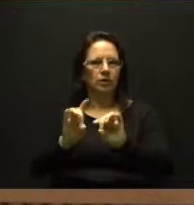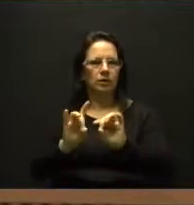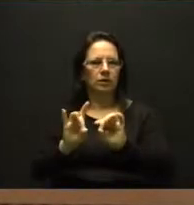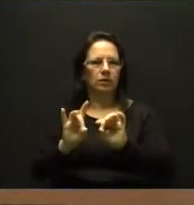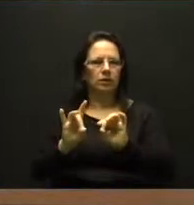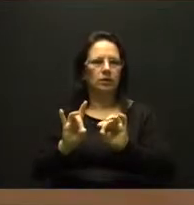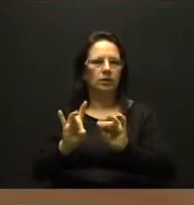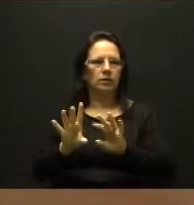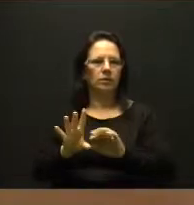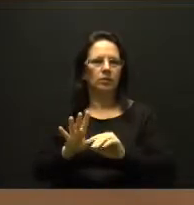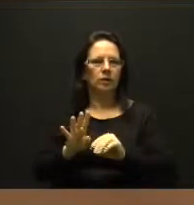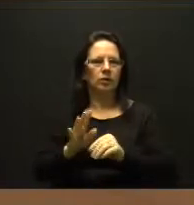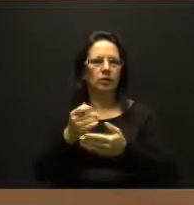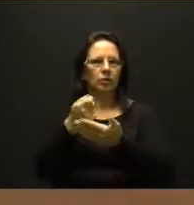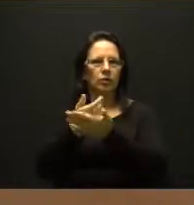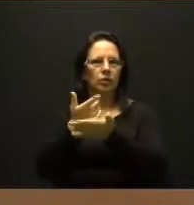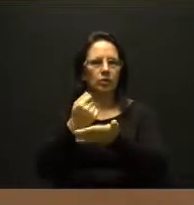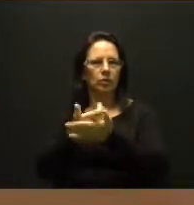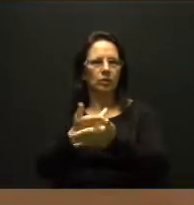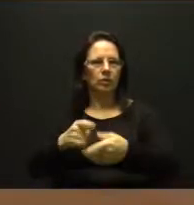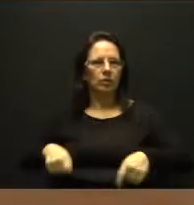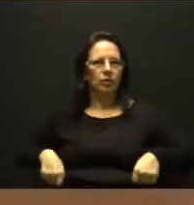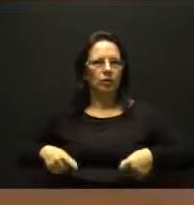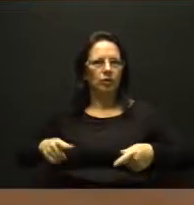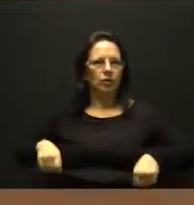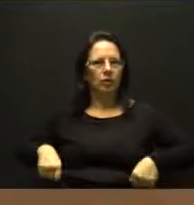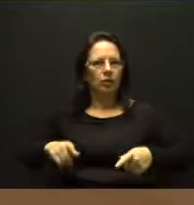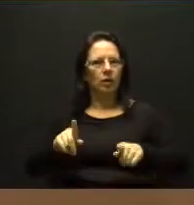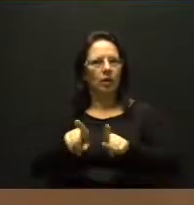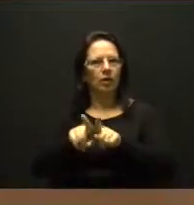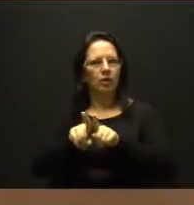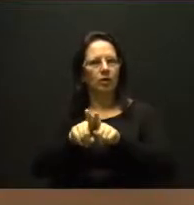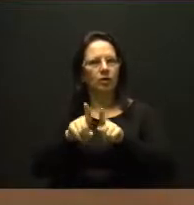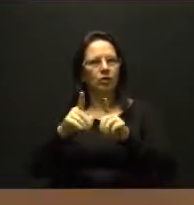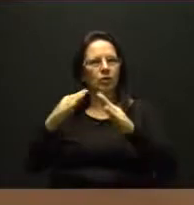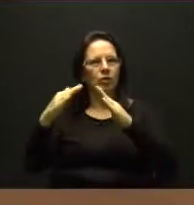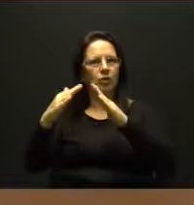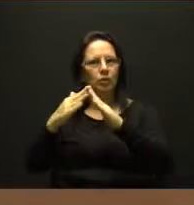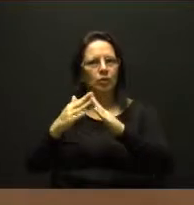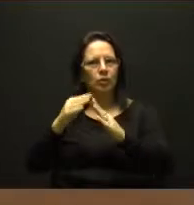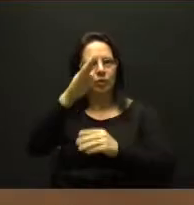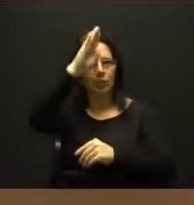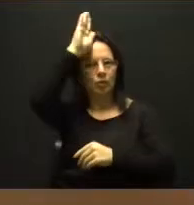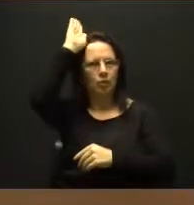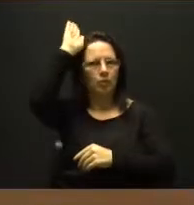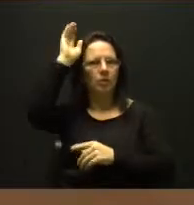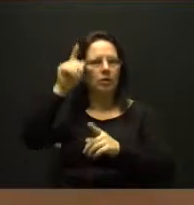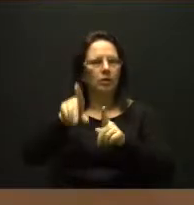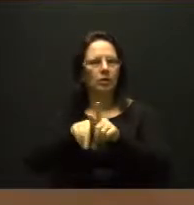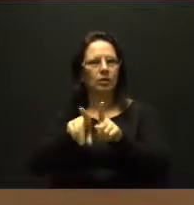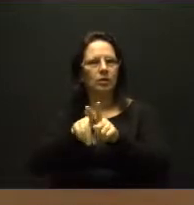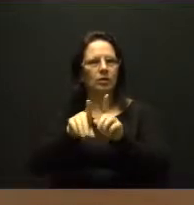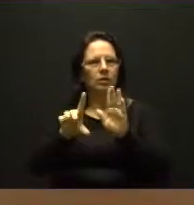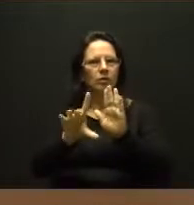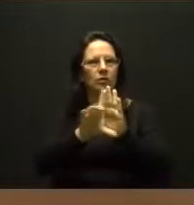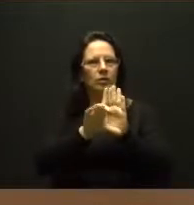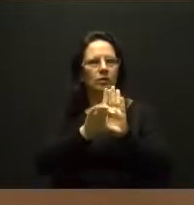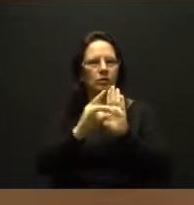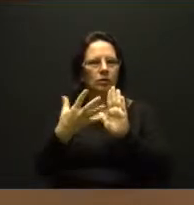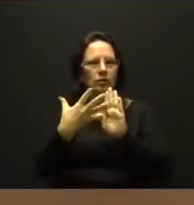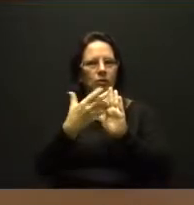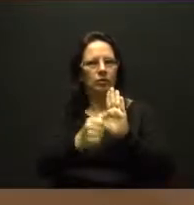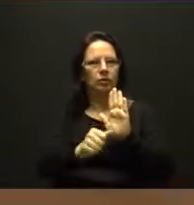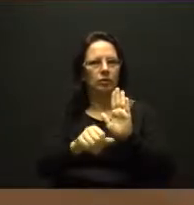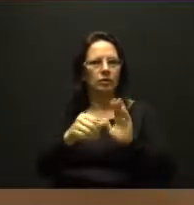exclusivamente o pagamento das despesas de manutenção da unidade conforme previsto no convênio autorizado pela lei municipal